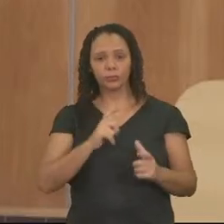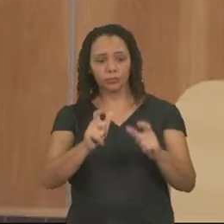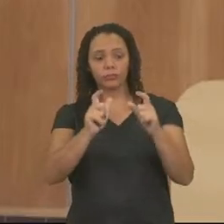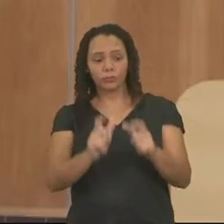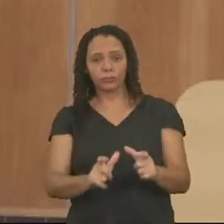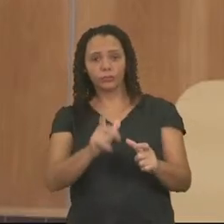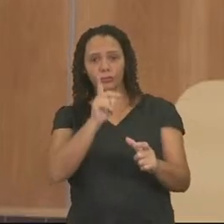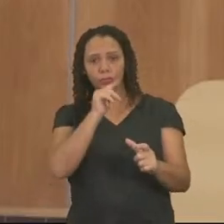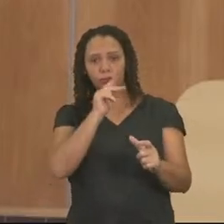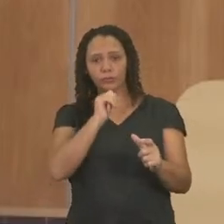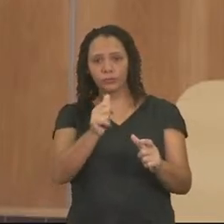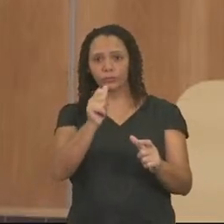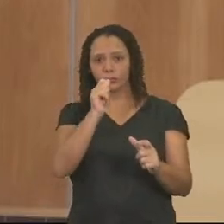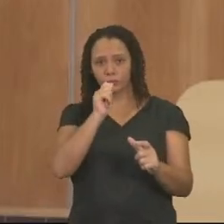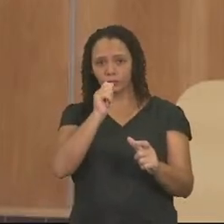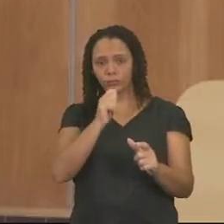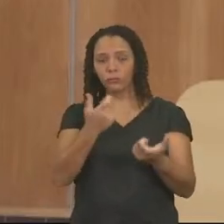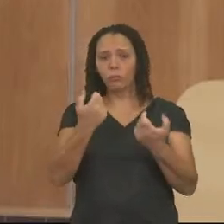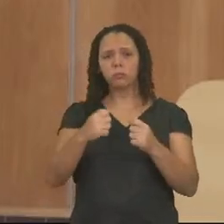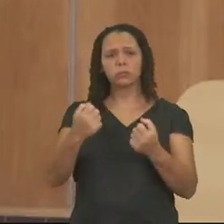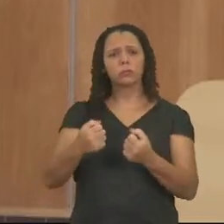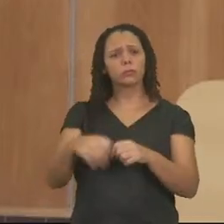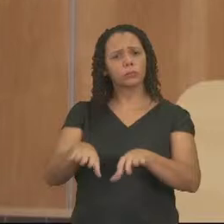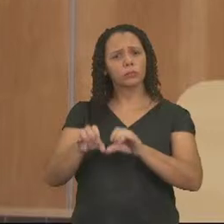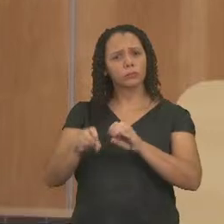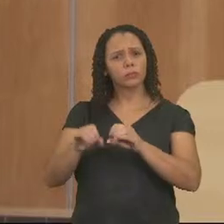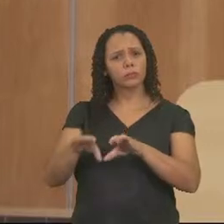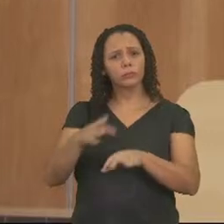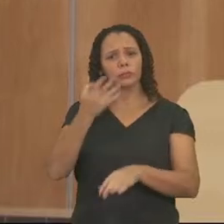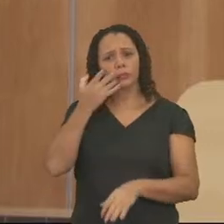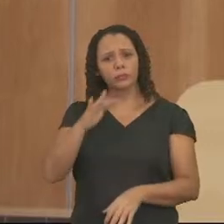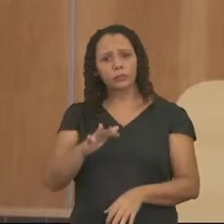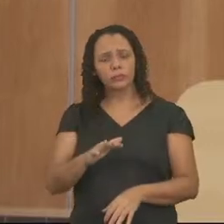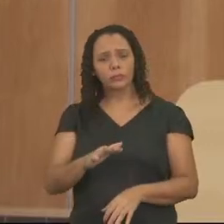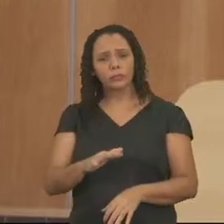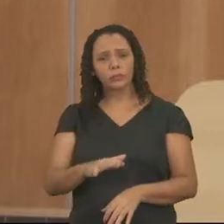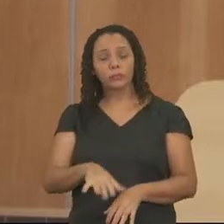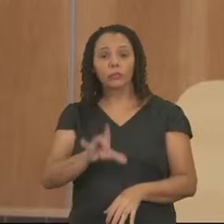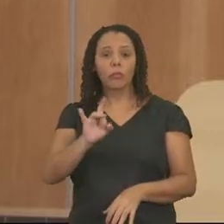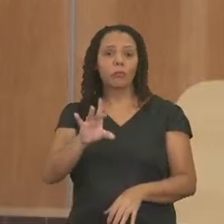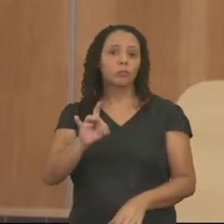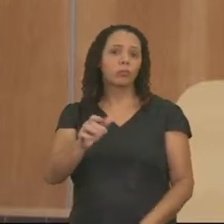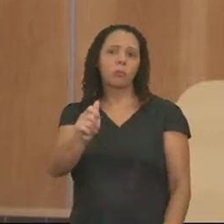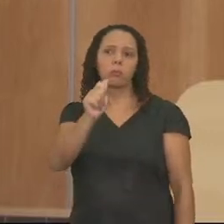campo, tem que dizer para as crianças, é para beber a água, não é para tomar banho.